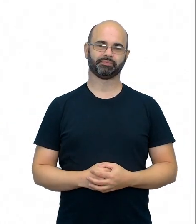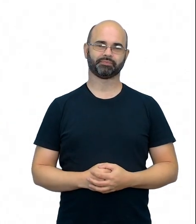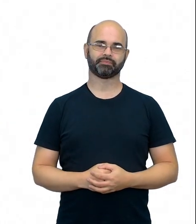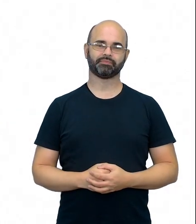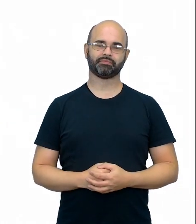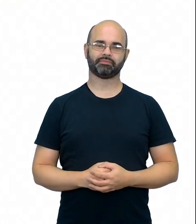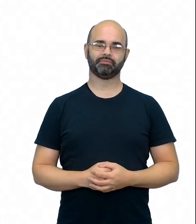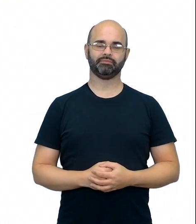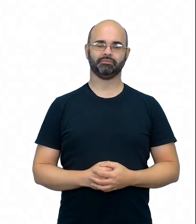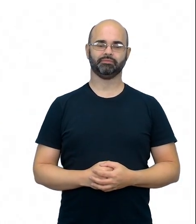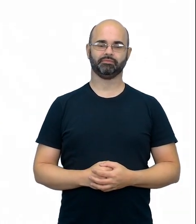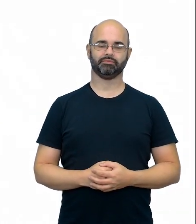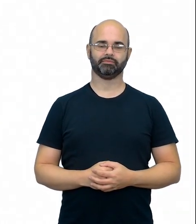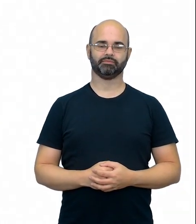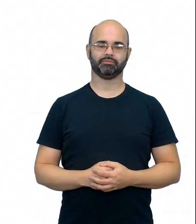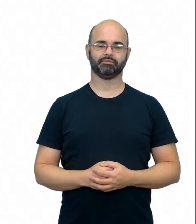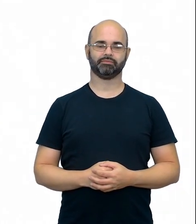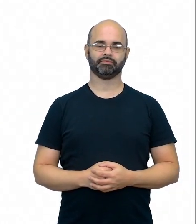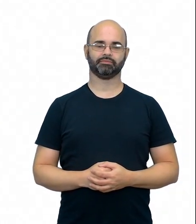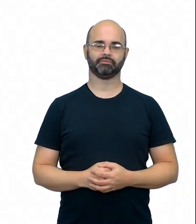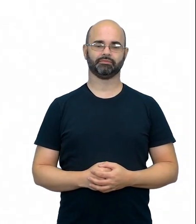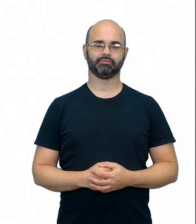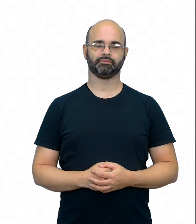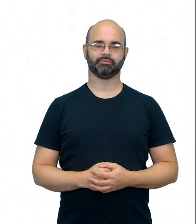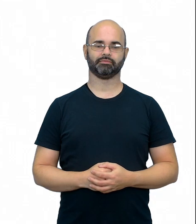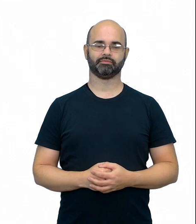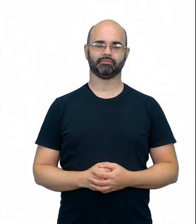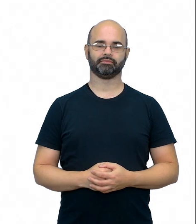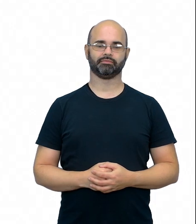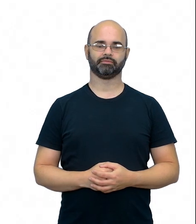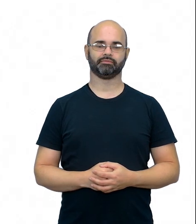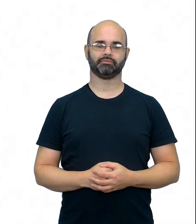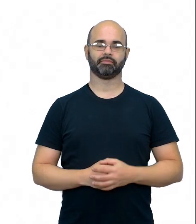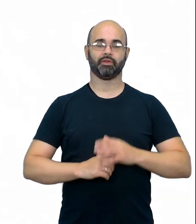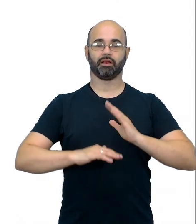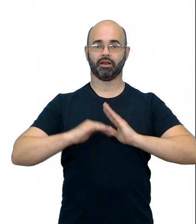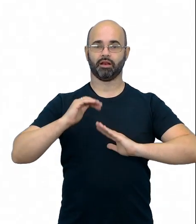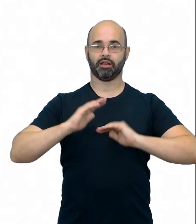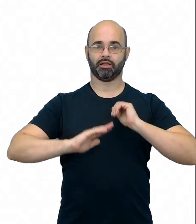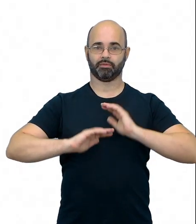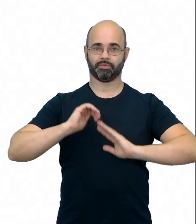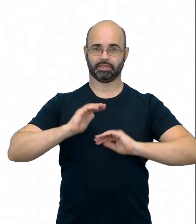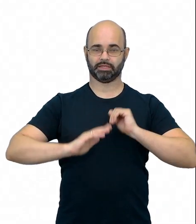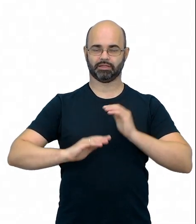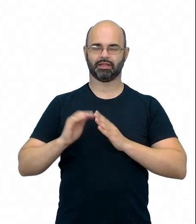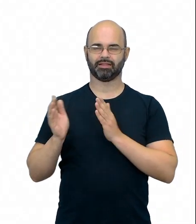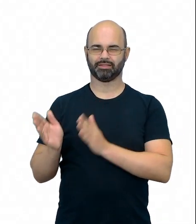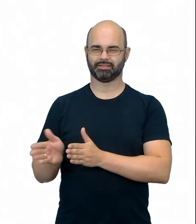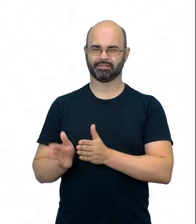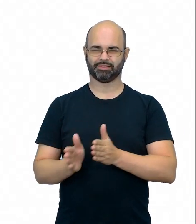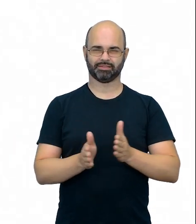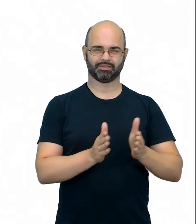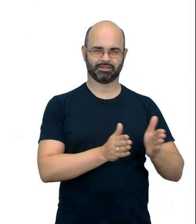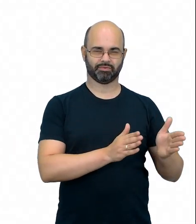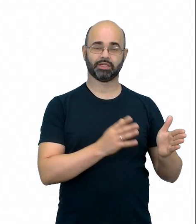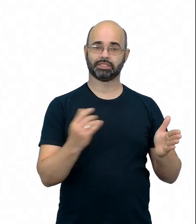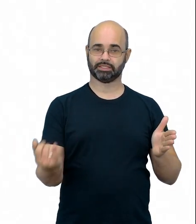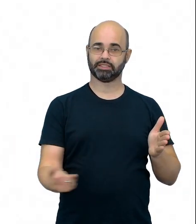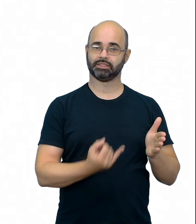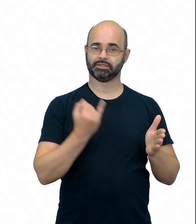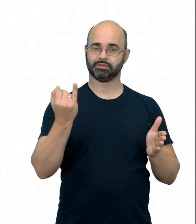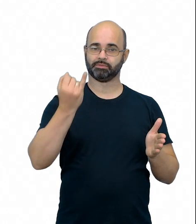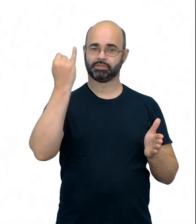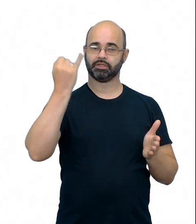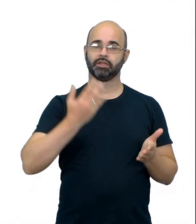essa habilidade ela tem uma relevância para essa sequência de atividade, pois no planejamento da aula